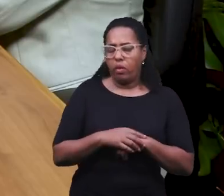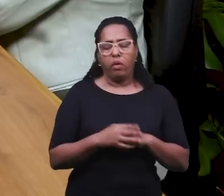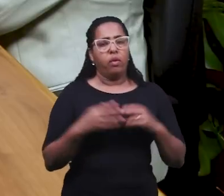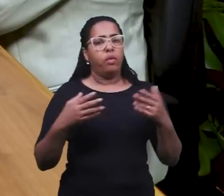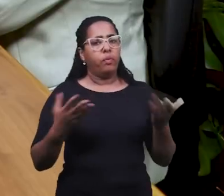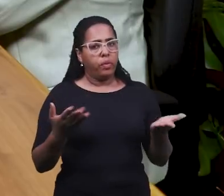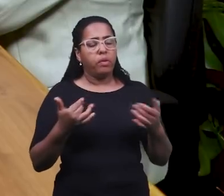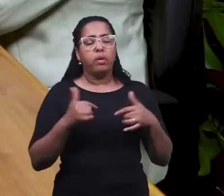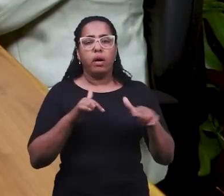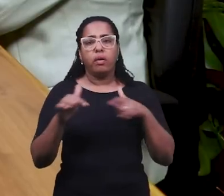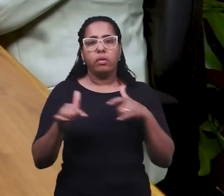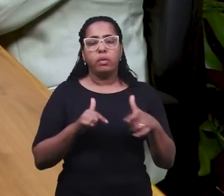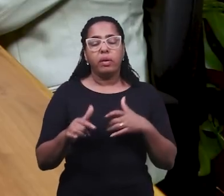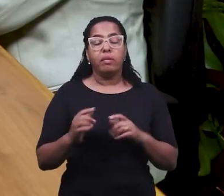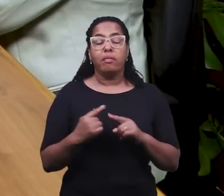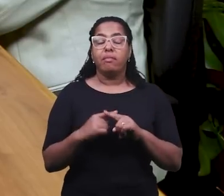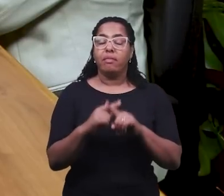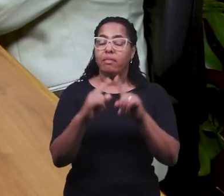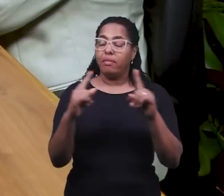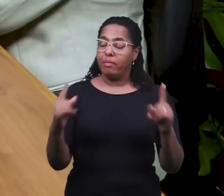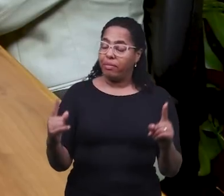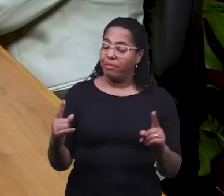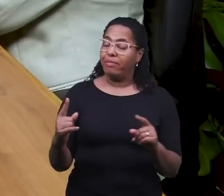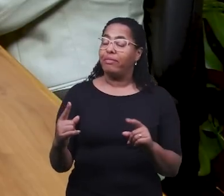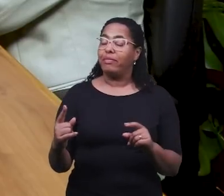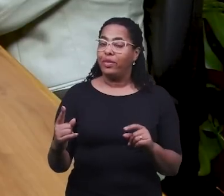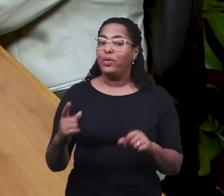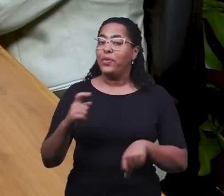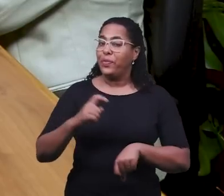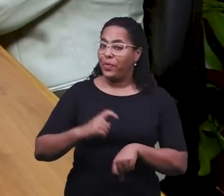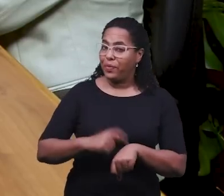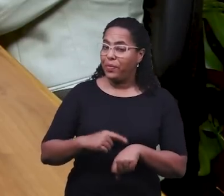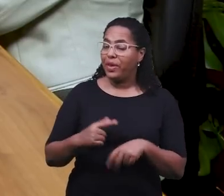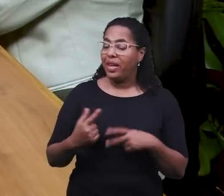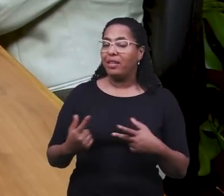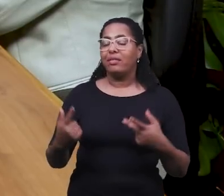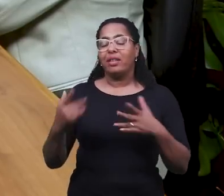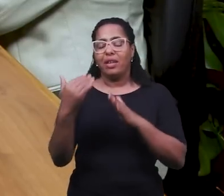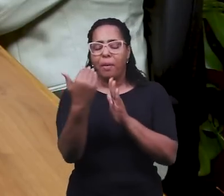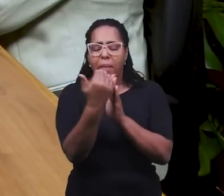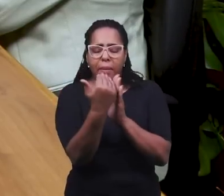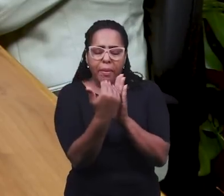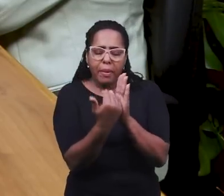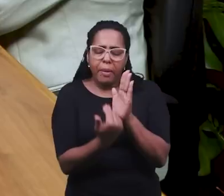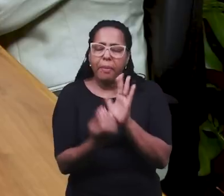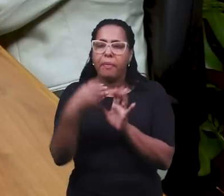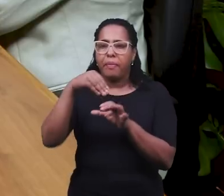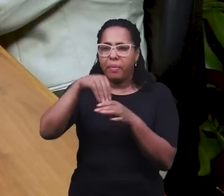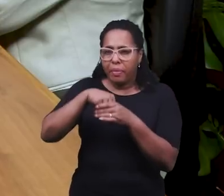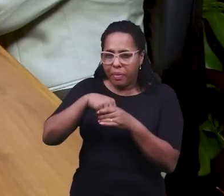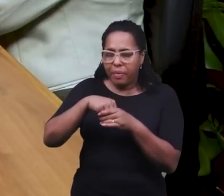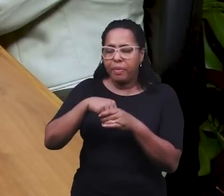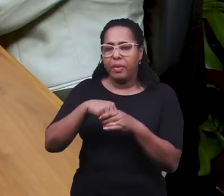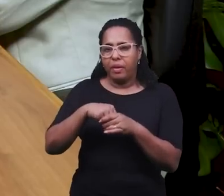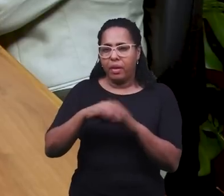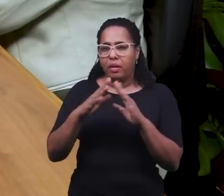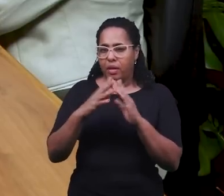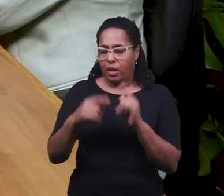tal. Então, esse é um trabalho. Quando você tem isso bem organizado dentro da igreja, Josias,